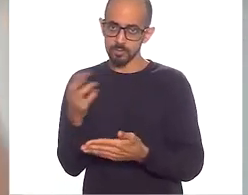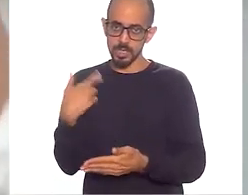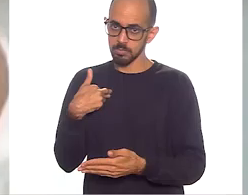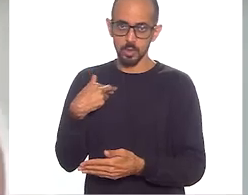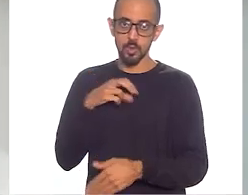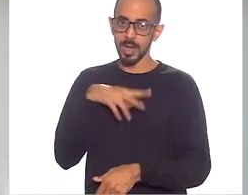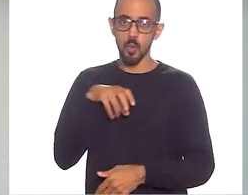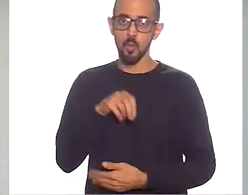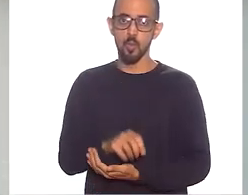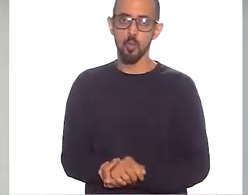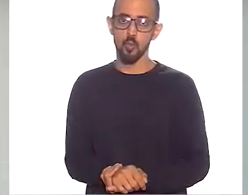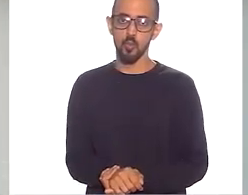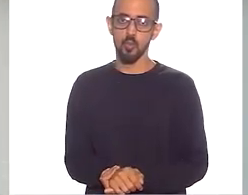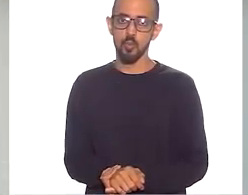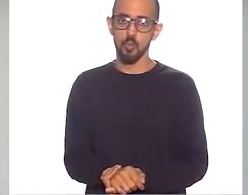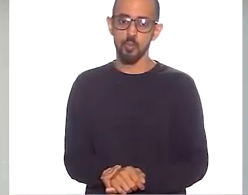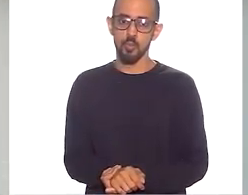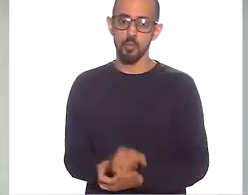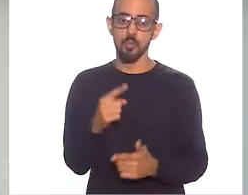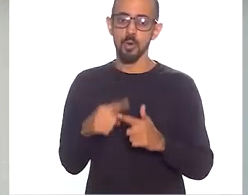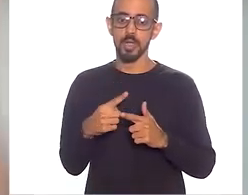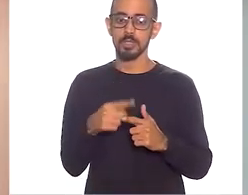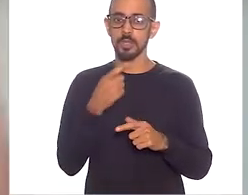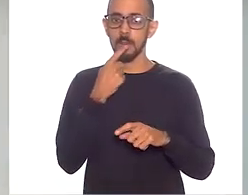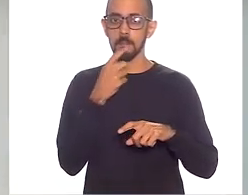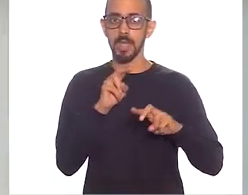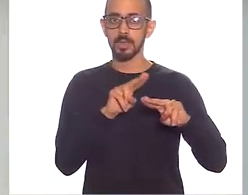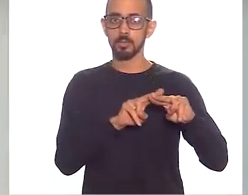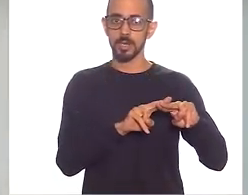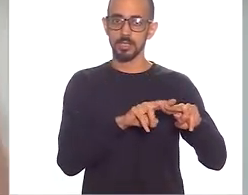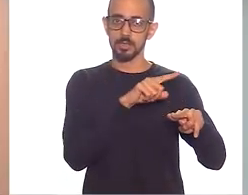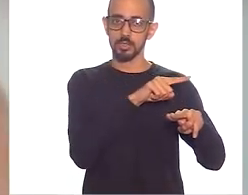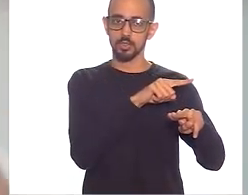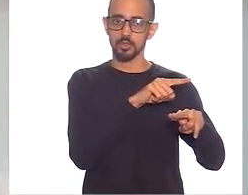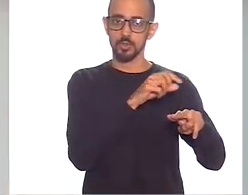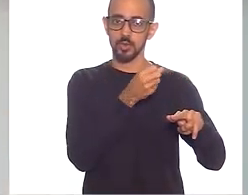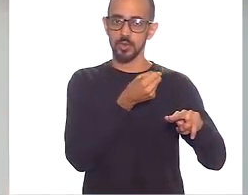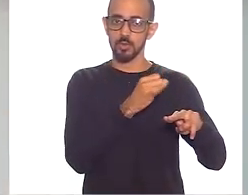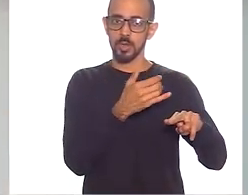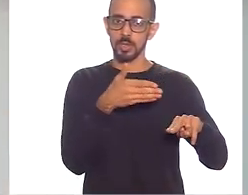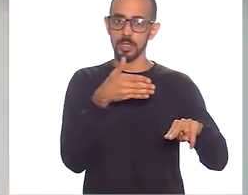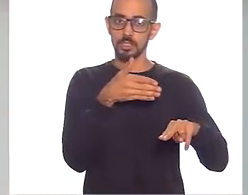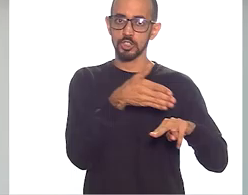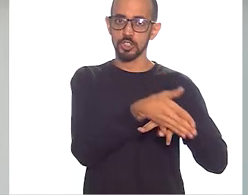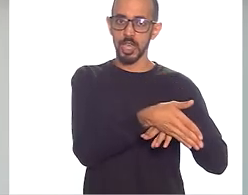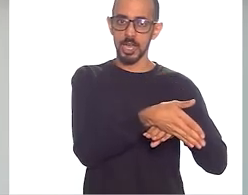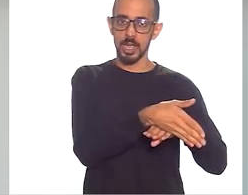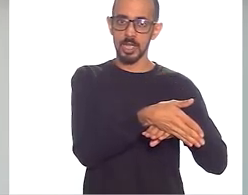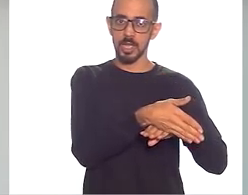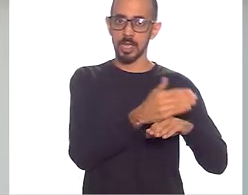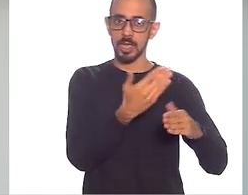"Não. Porque a gente está do ladinho aqui do presídio e quando ele chega em casa, o tráfico corta o sinal."